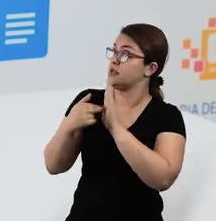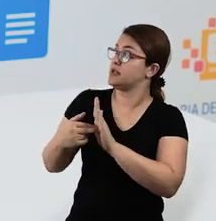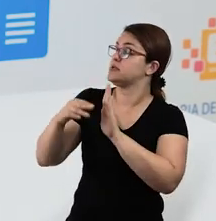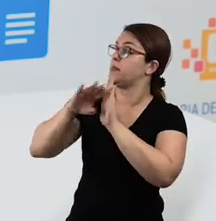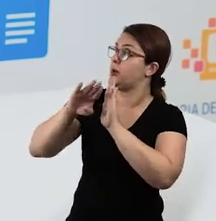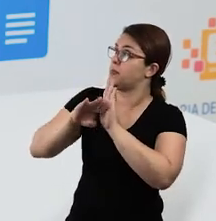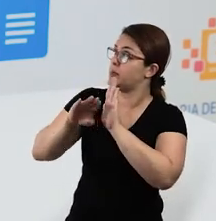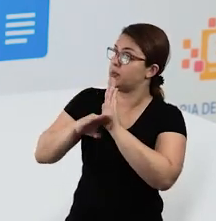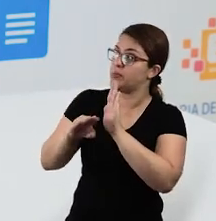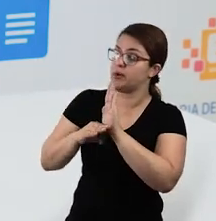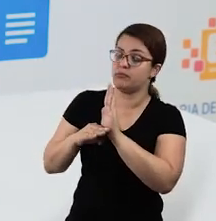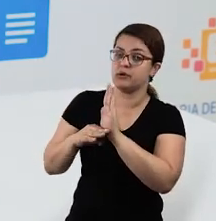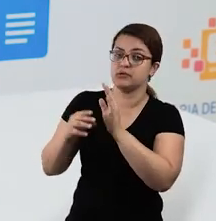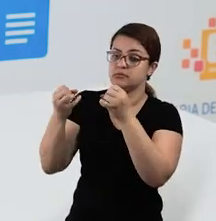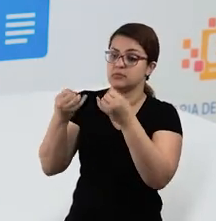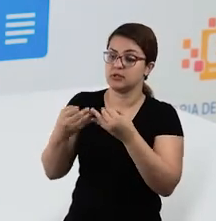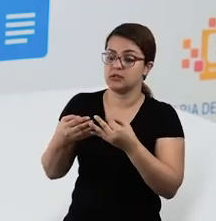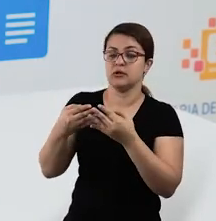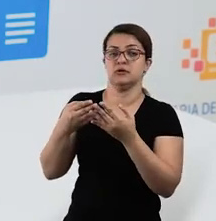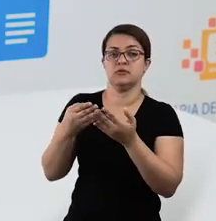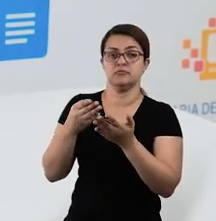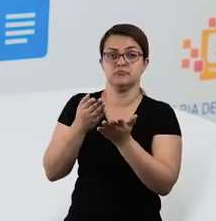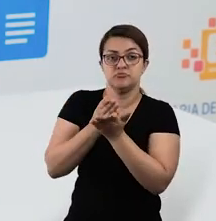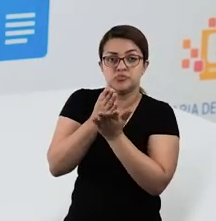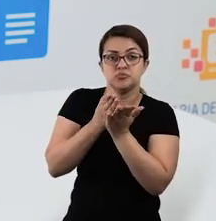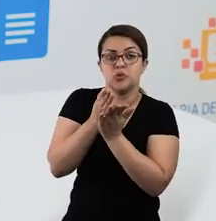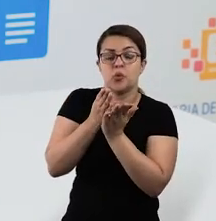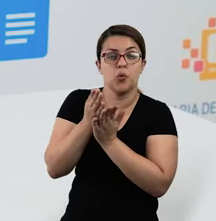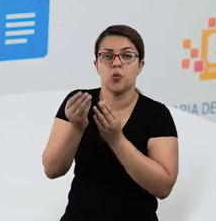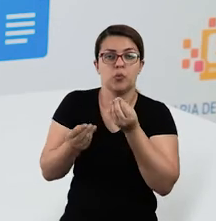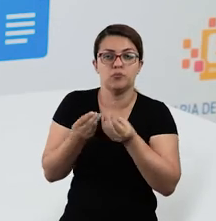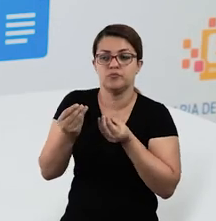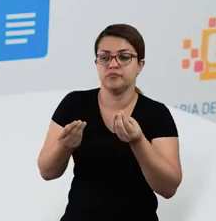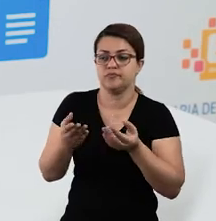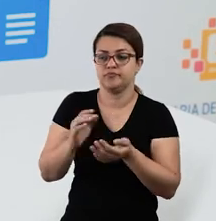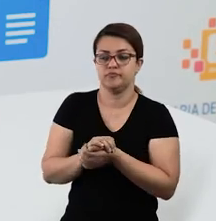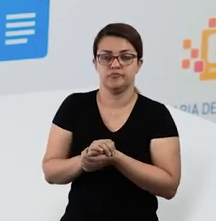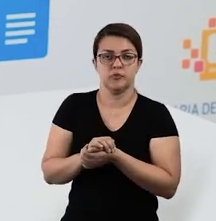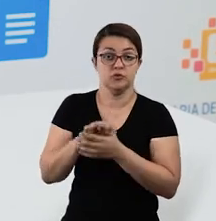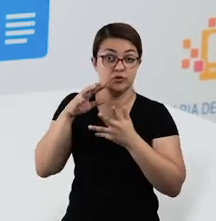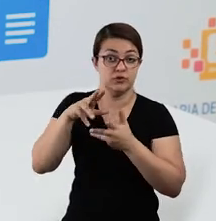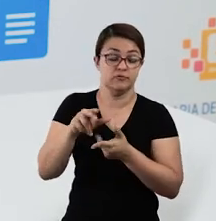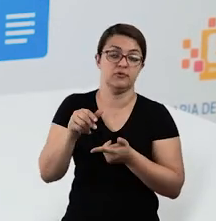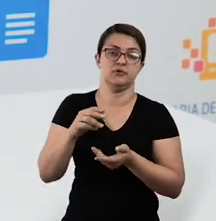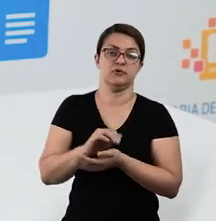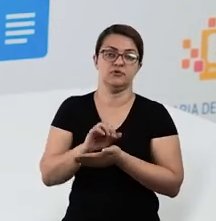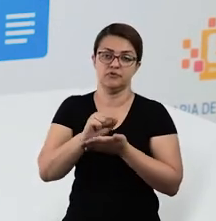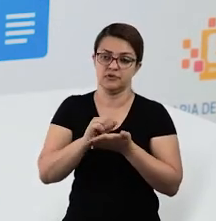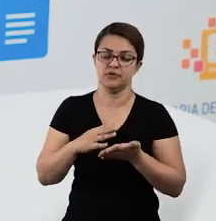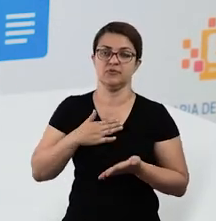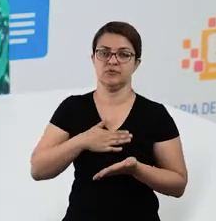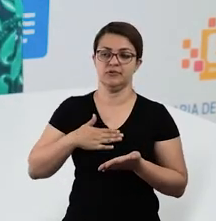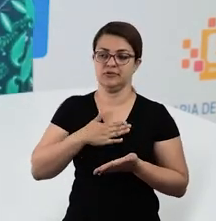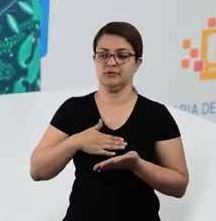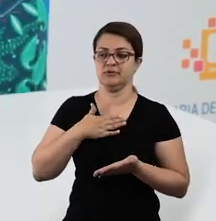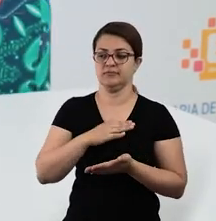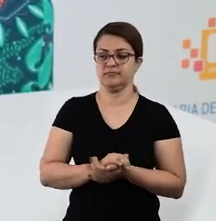nós estamos trabalhando aqui em geografia. Leia com bastante atenção, faça as atividades que você vai gostar bastante.